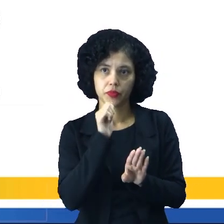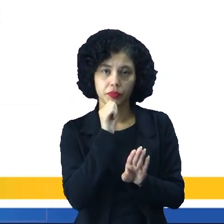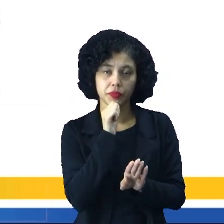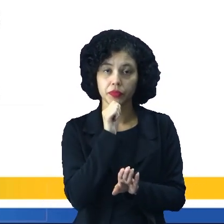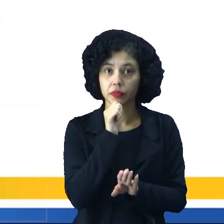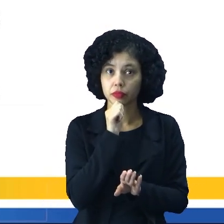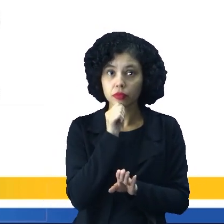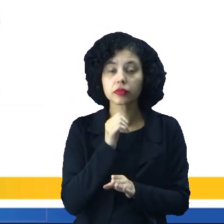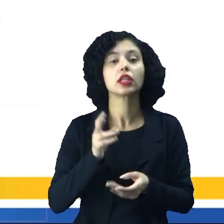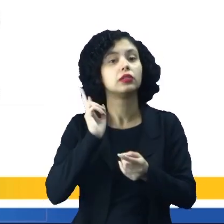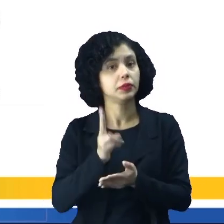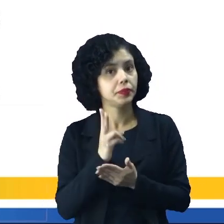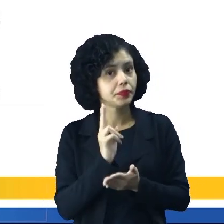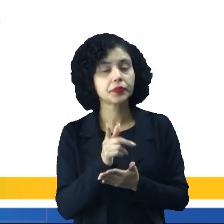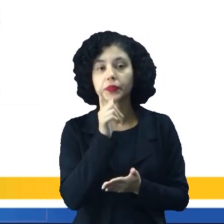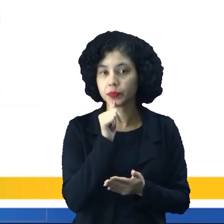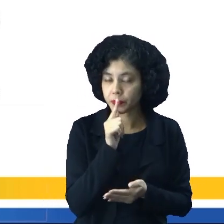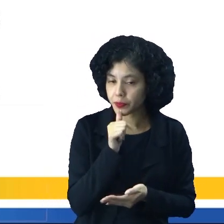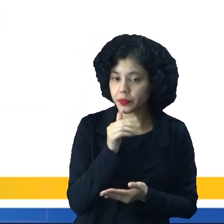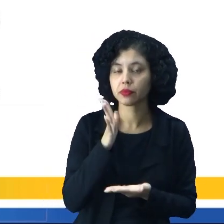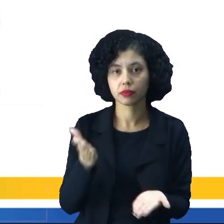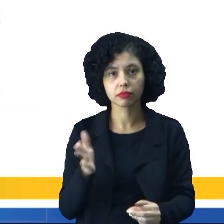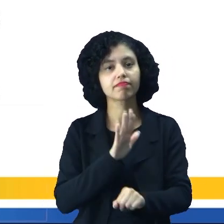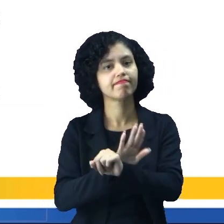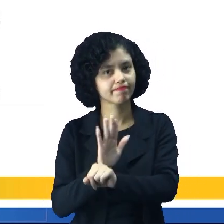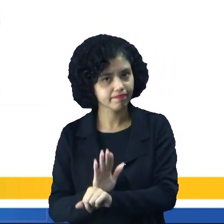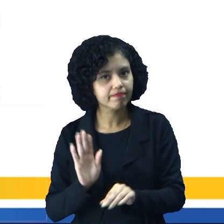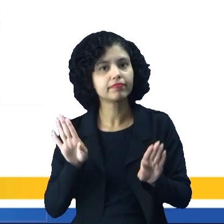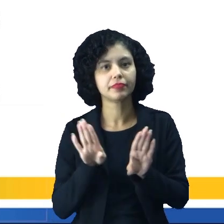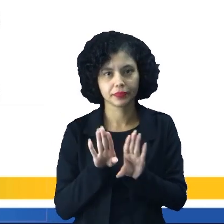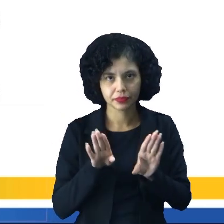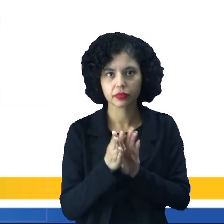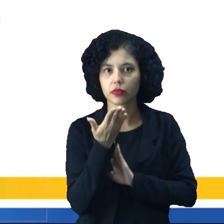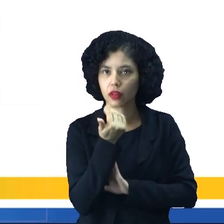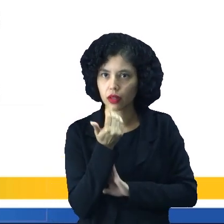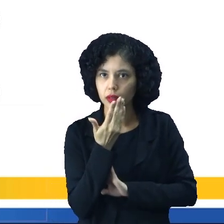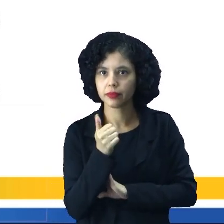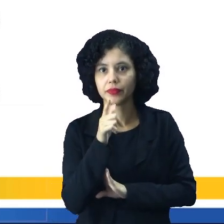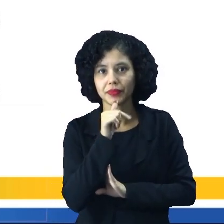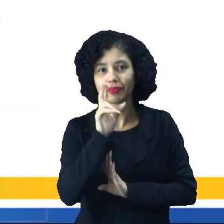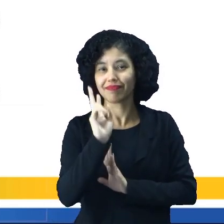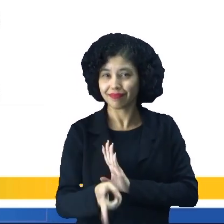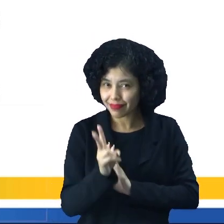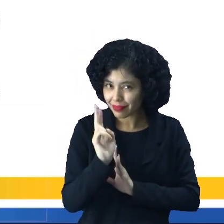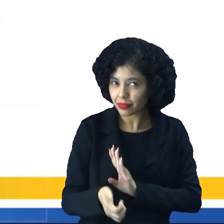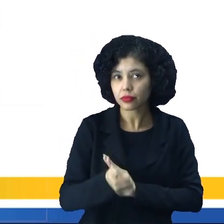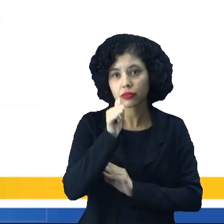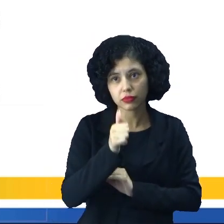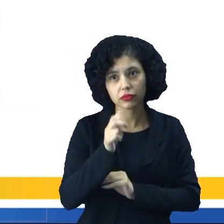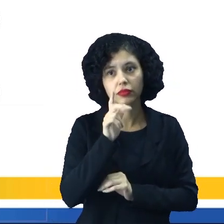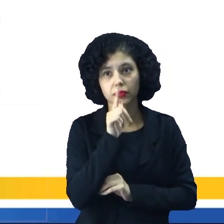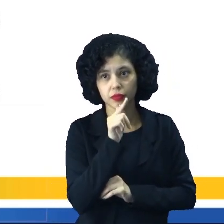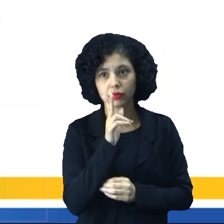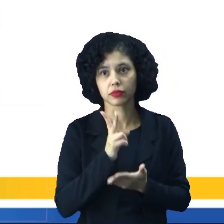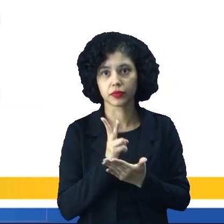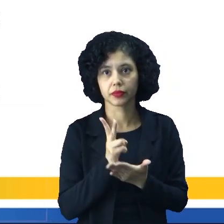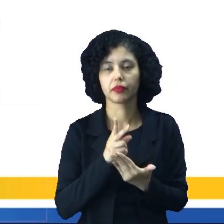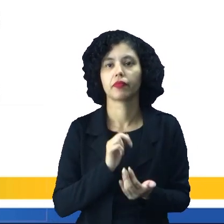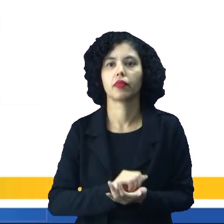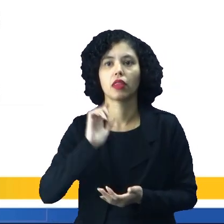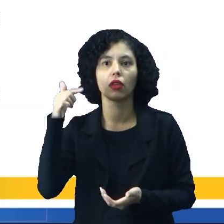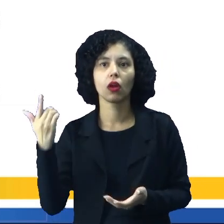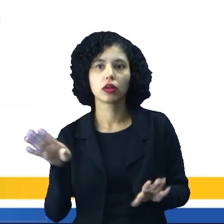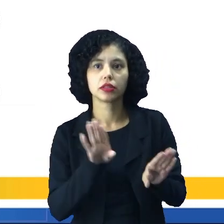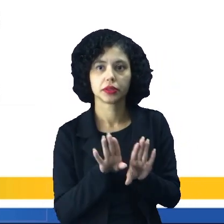disso, manter-se sempre hidratado contribui para a digestão do alimento, ou seja, beba sempre muita água. Outra indicação é